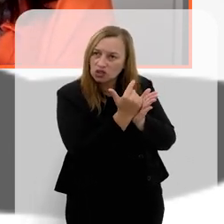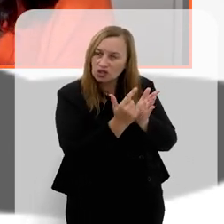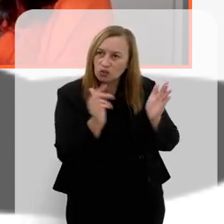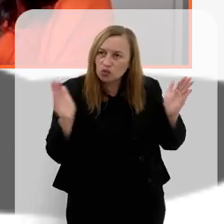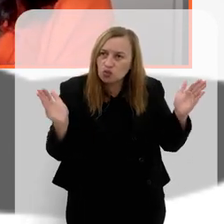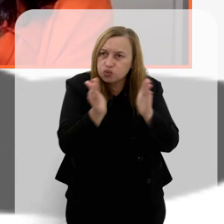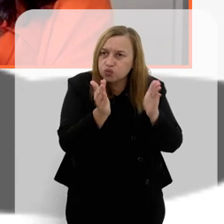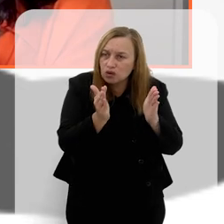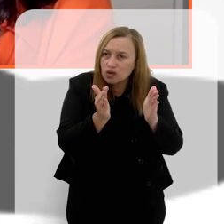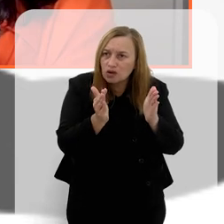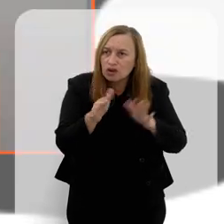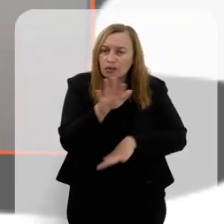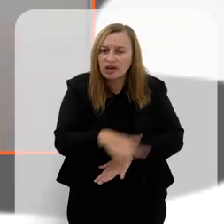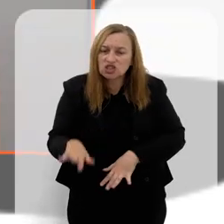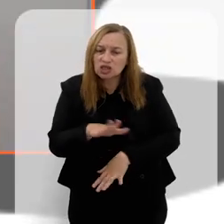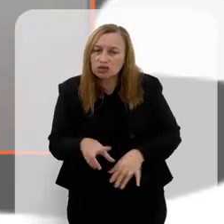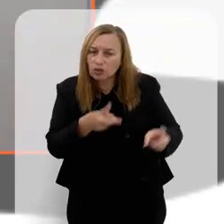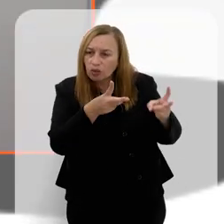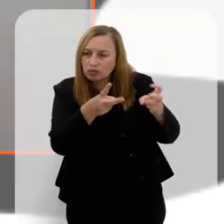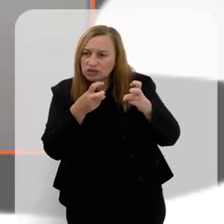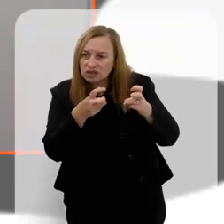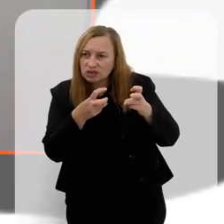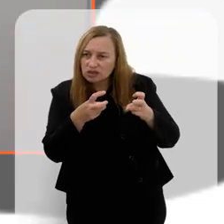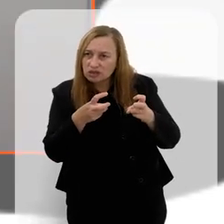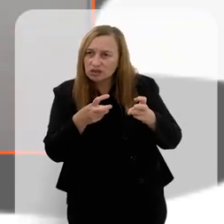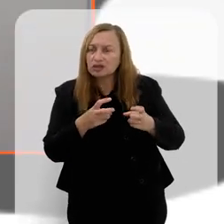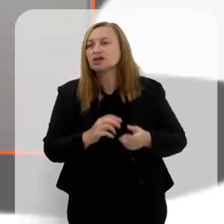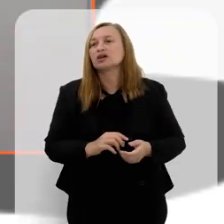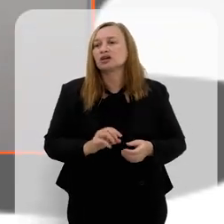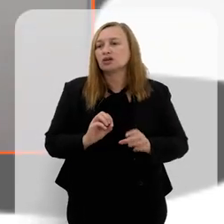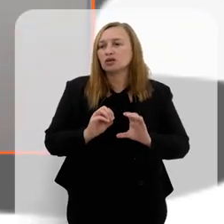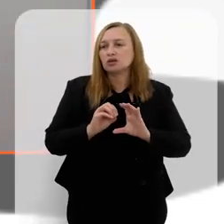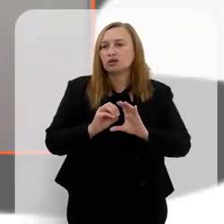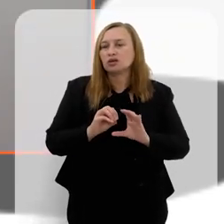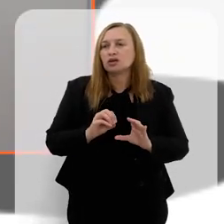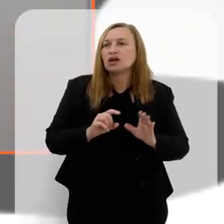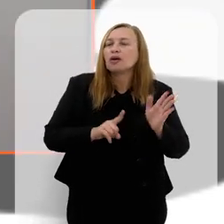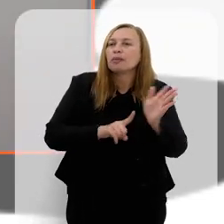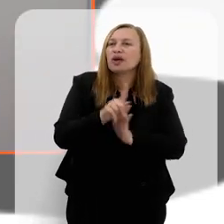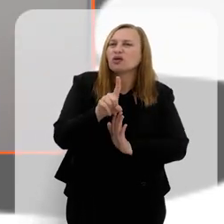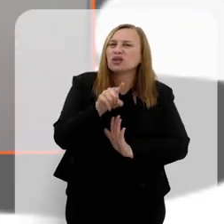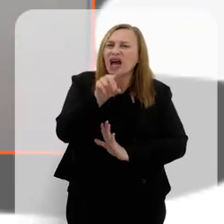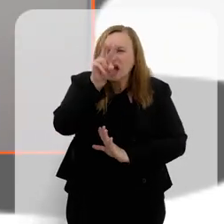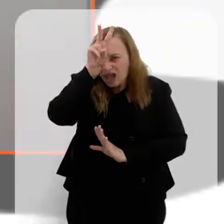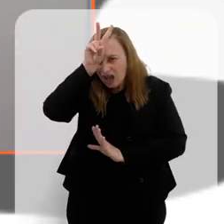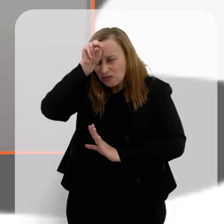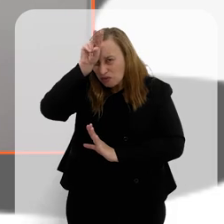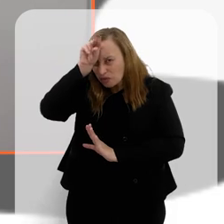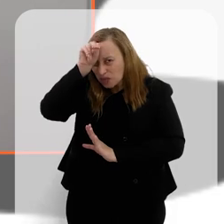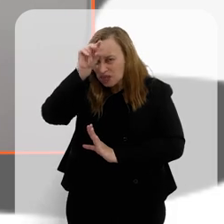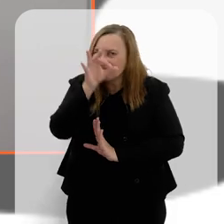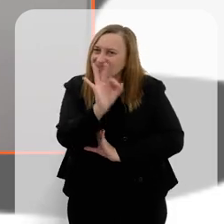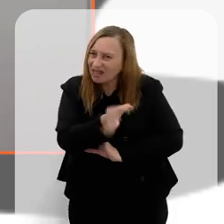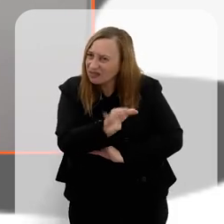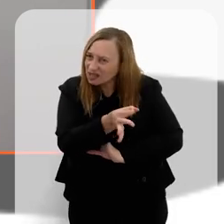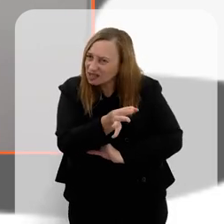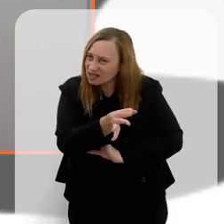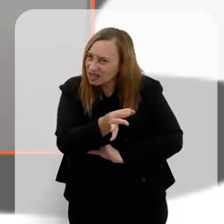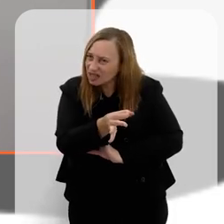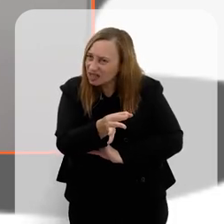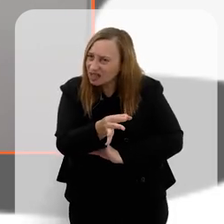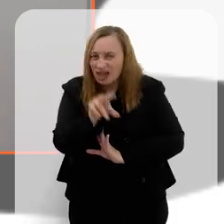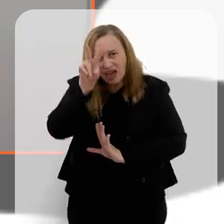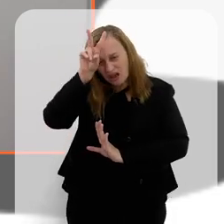desenho curto para as crianças verem e lança uma pergunta. A formiguinha estava certa? Por